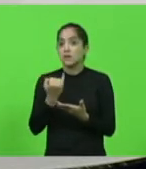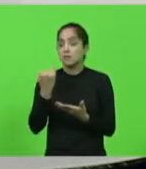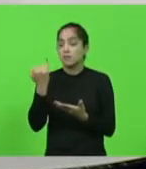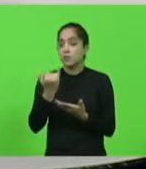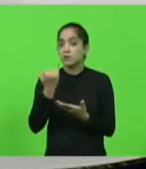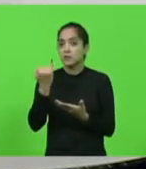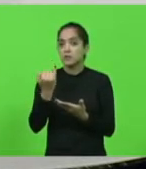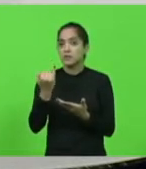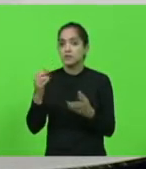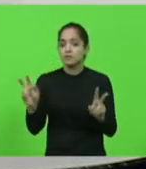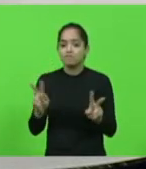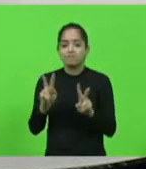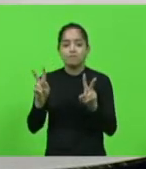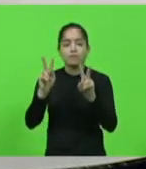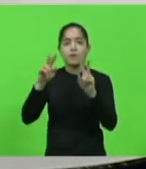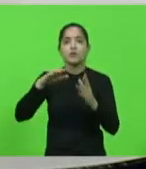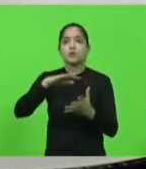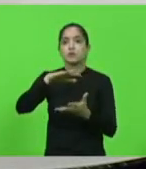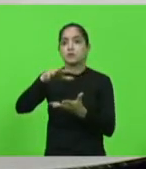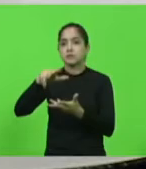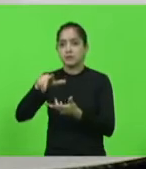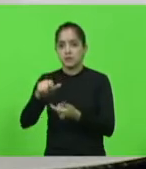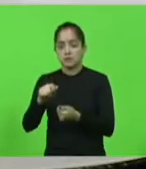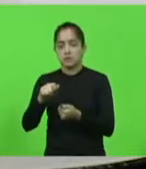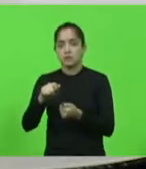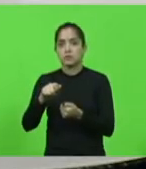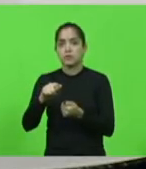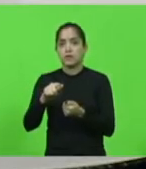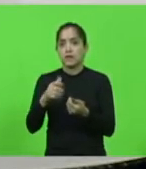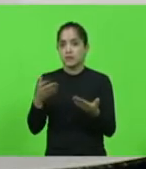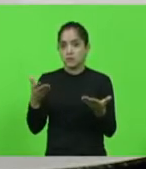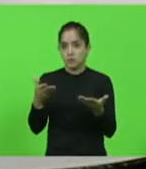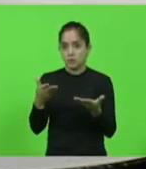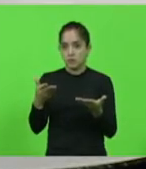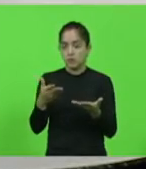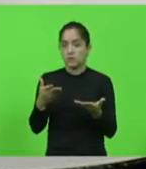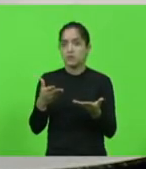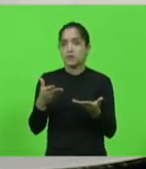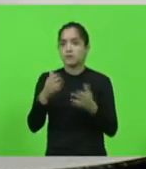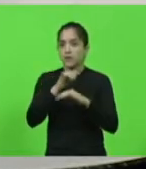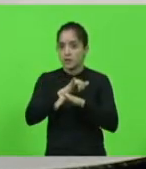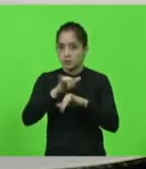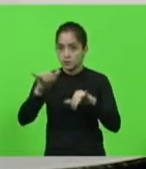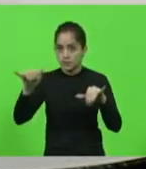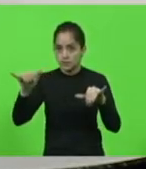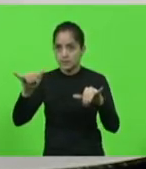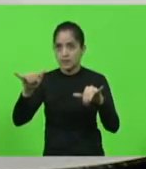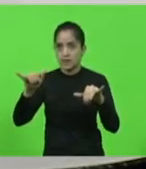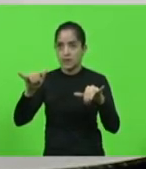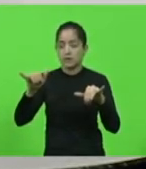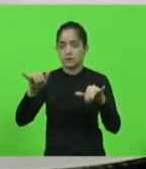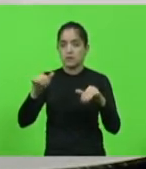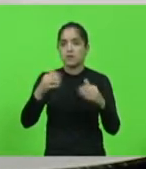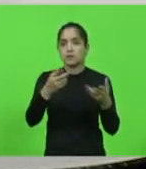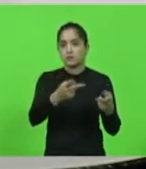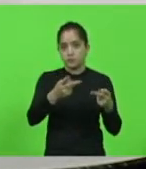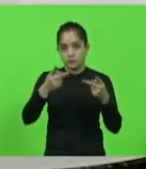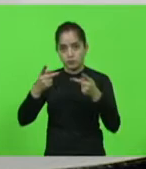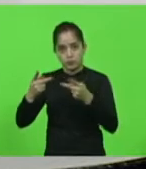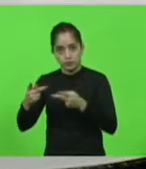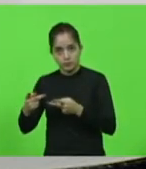valorado fora do Brasil, inclusive. Então, senhor presidente, quero anunciar aqui que nós vamos fazer esse convite. Quero